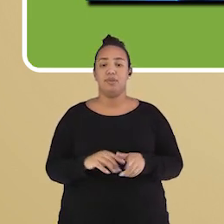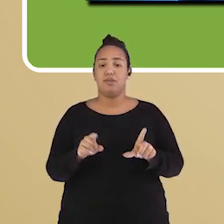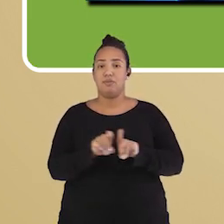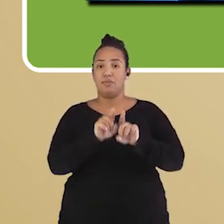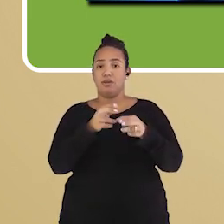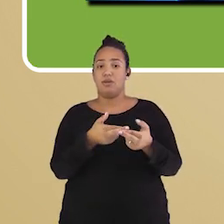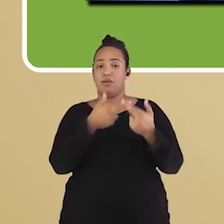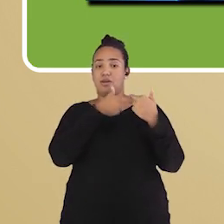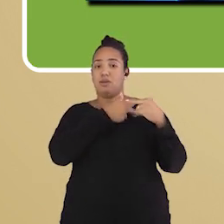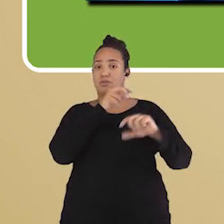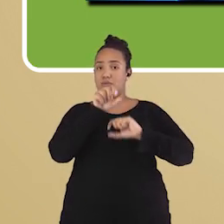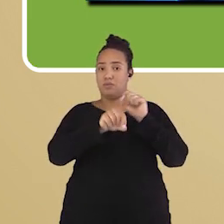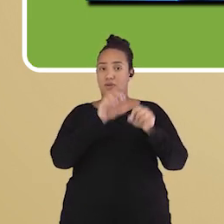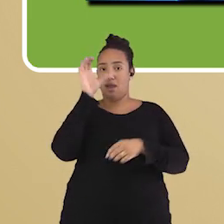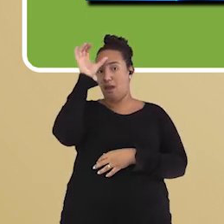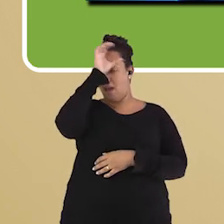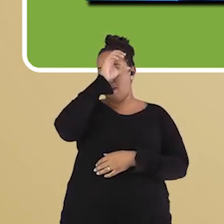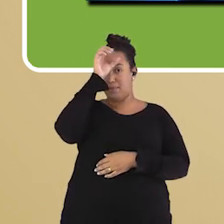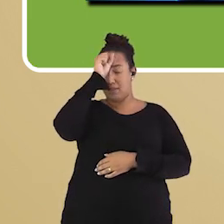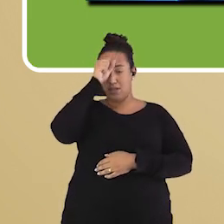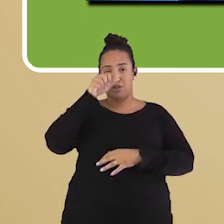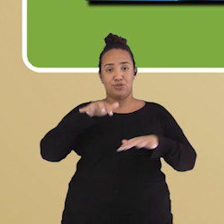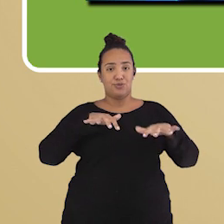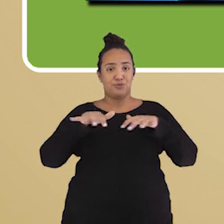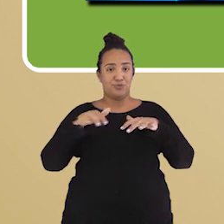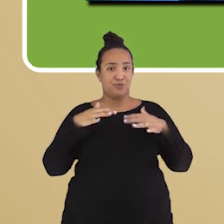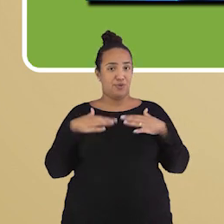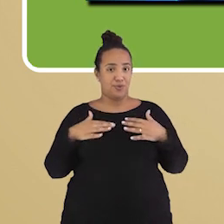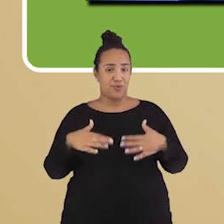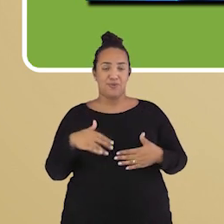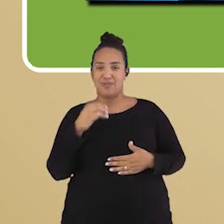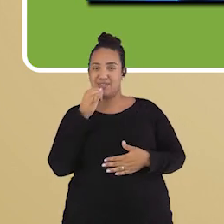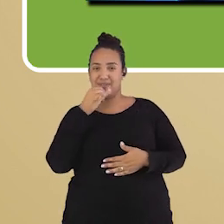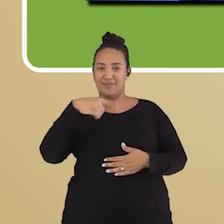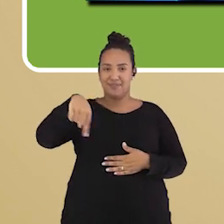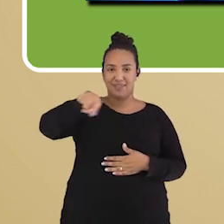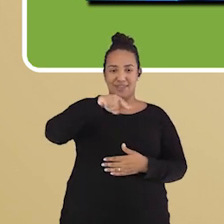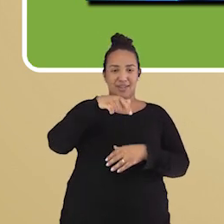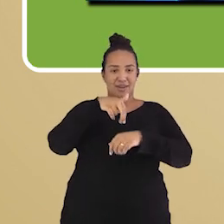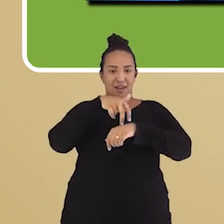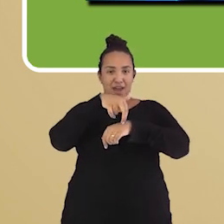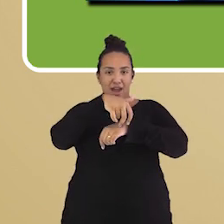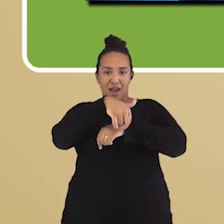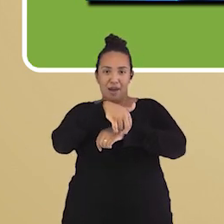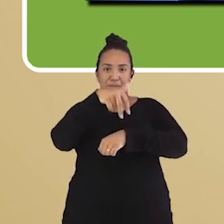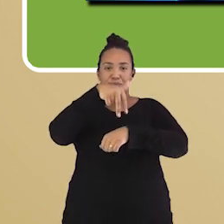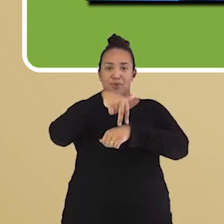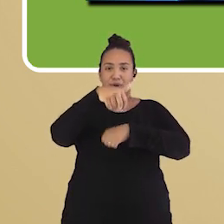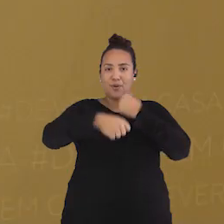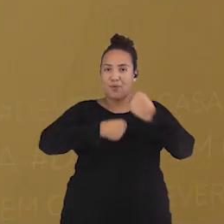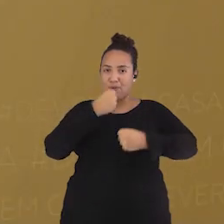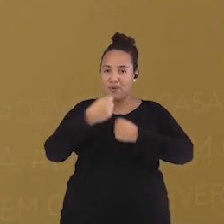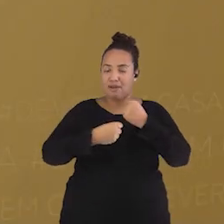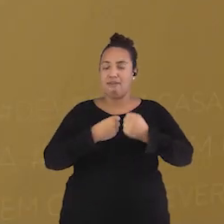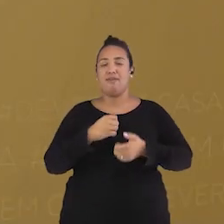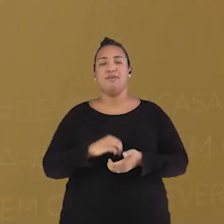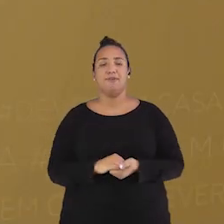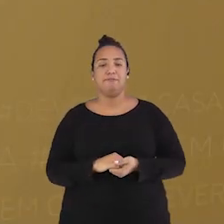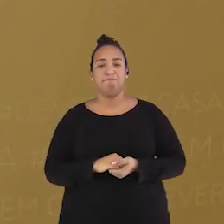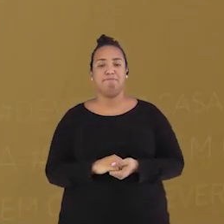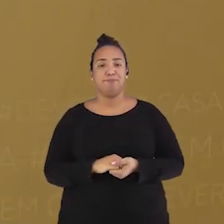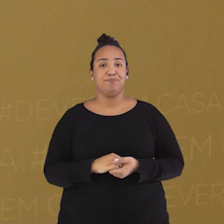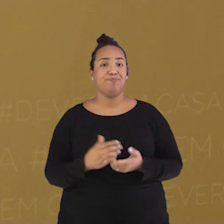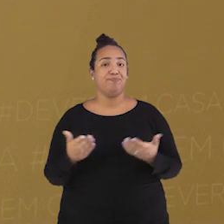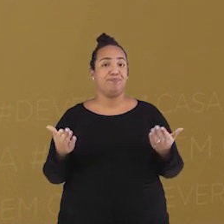pela aprendizagem motora, por exemplo, quando você aprende a andar, pular, correr e nadar. Já o